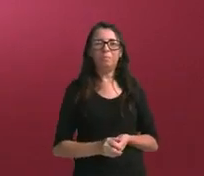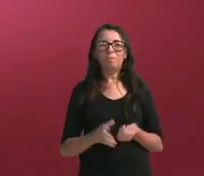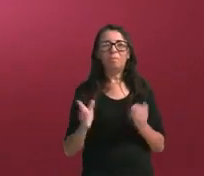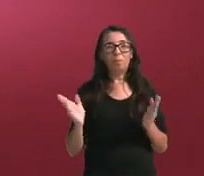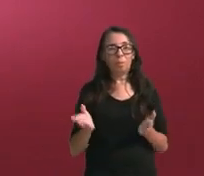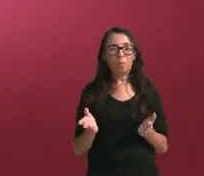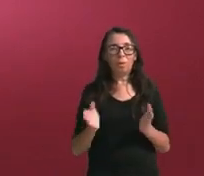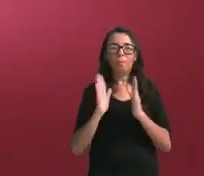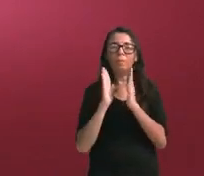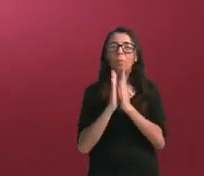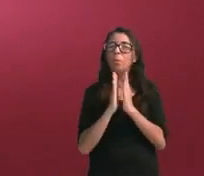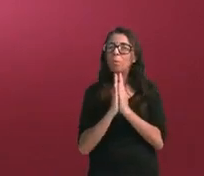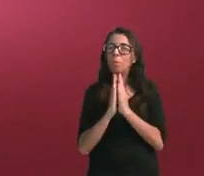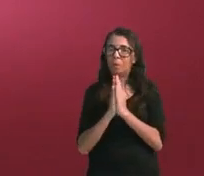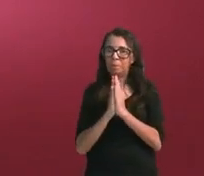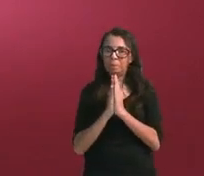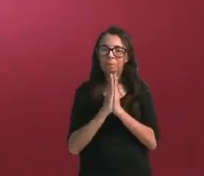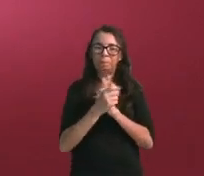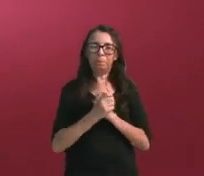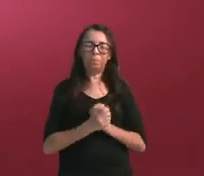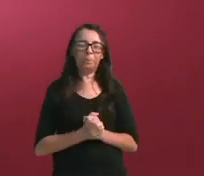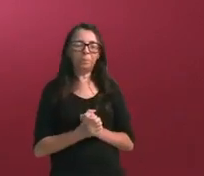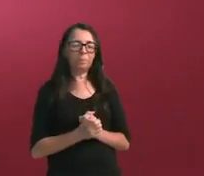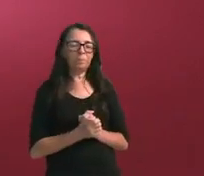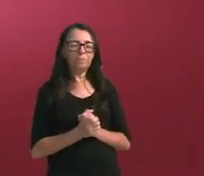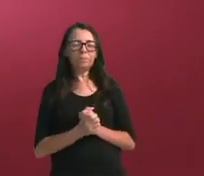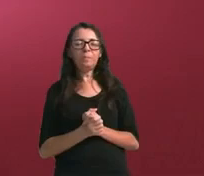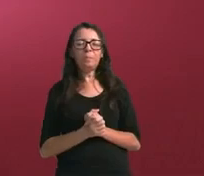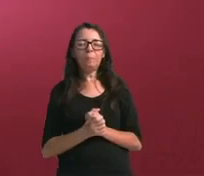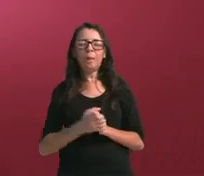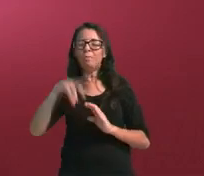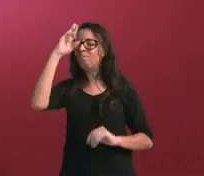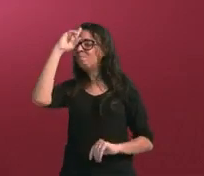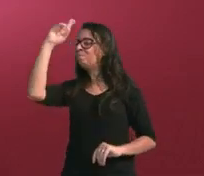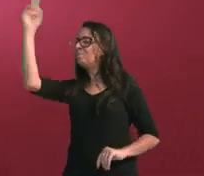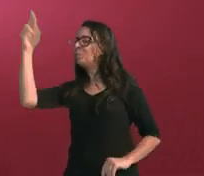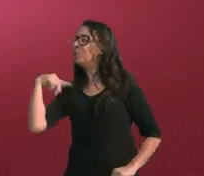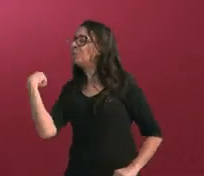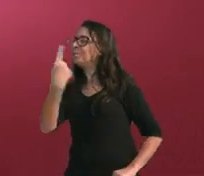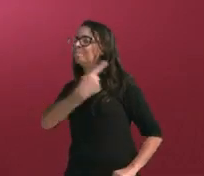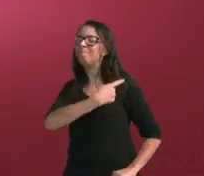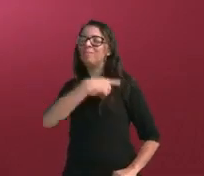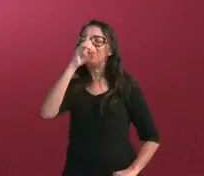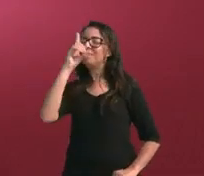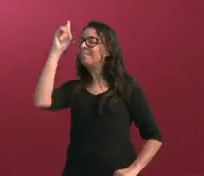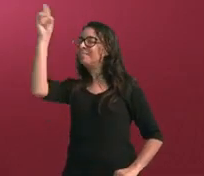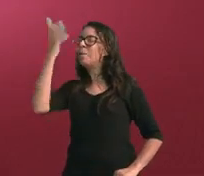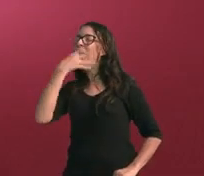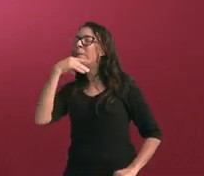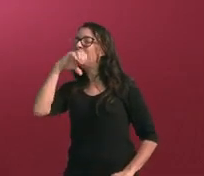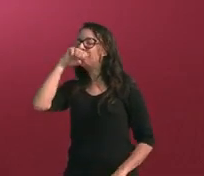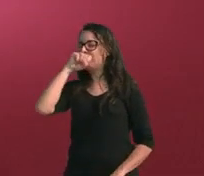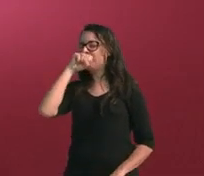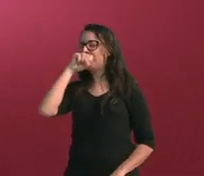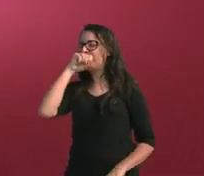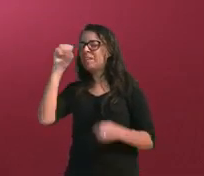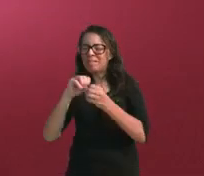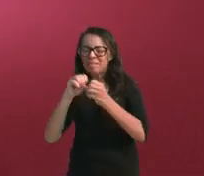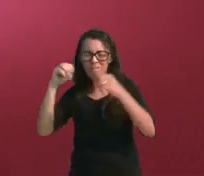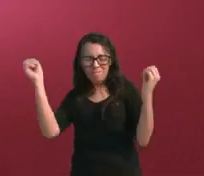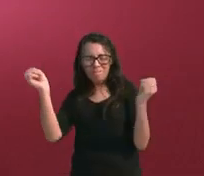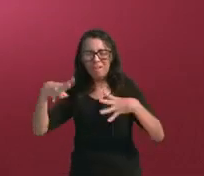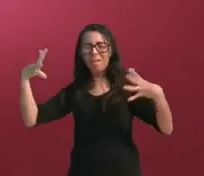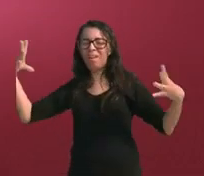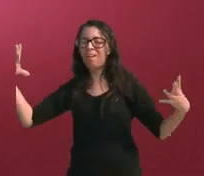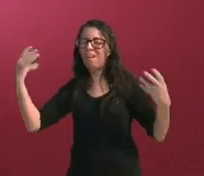hoje. Senhor nosso Deus, nosso Pai, ó Deus Todo-Poderoso, Criador dos céus e da terra, em nome de Jesus,